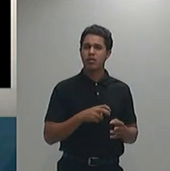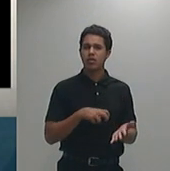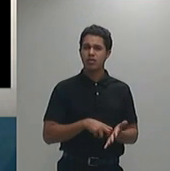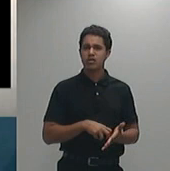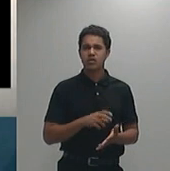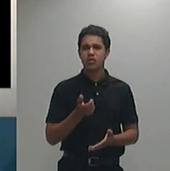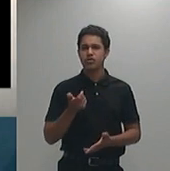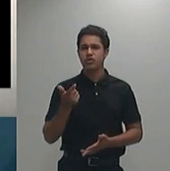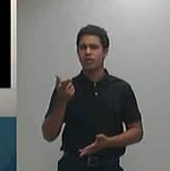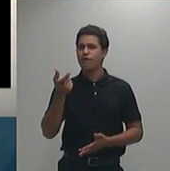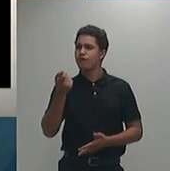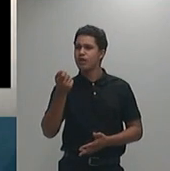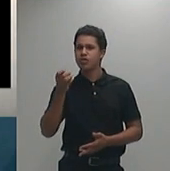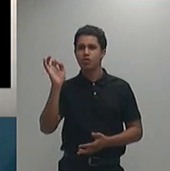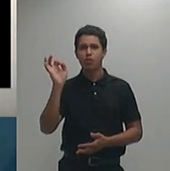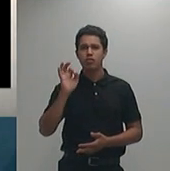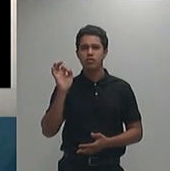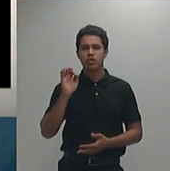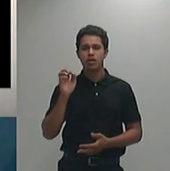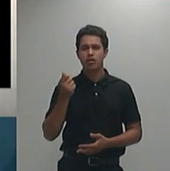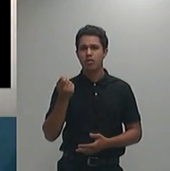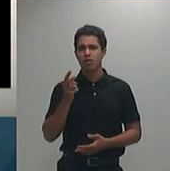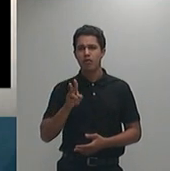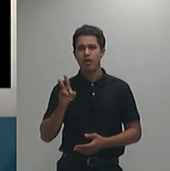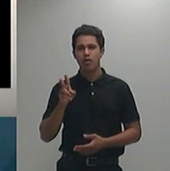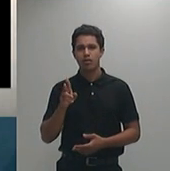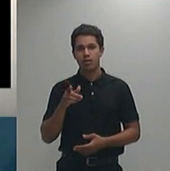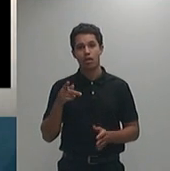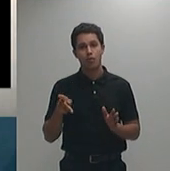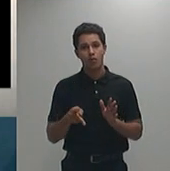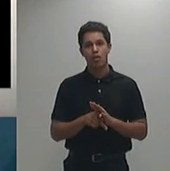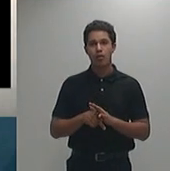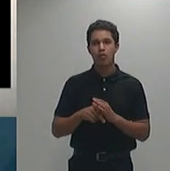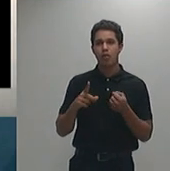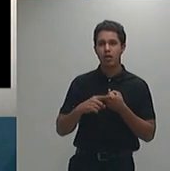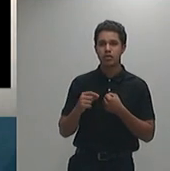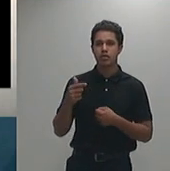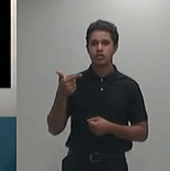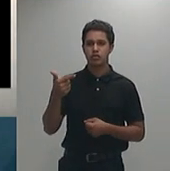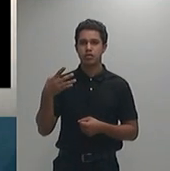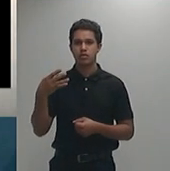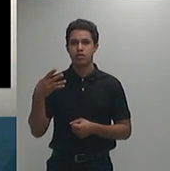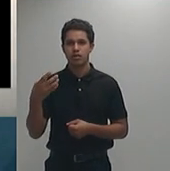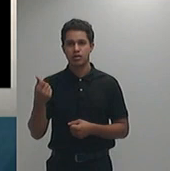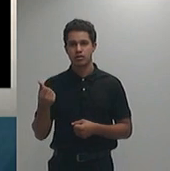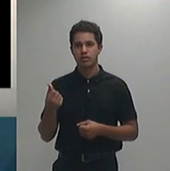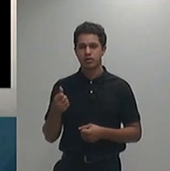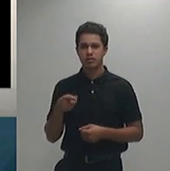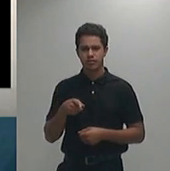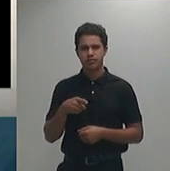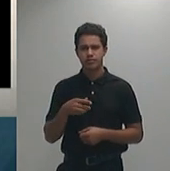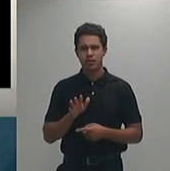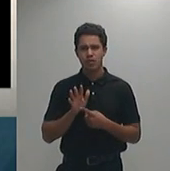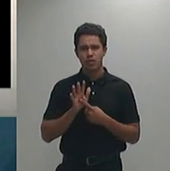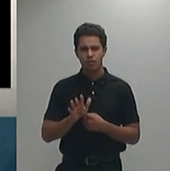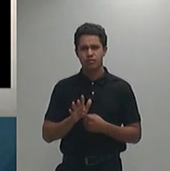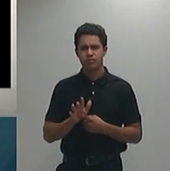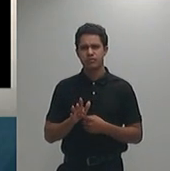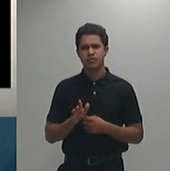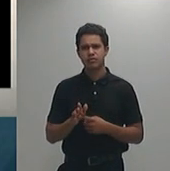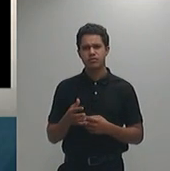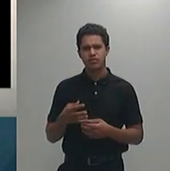advocatícios que é o que prevê o artigo 246 os fatos deixam essa situação